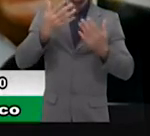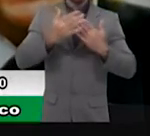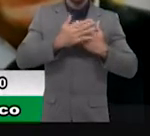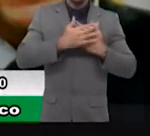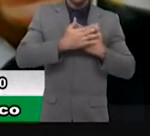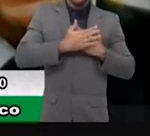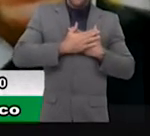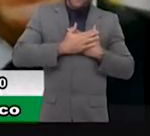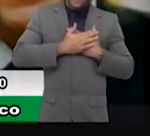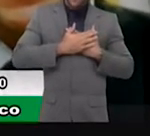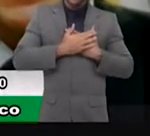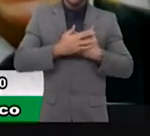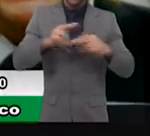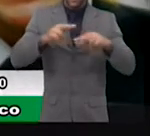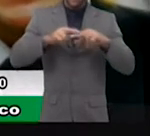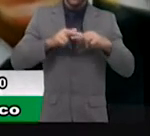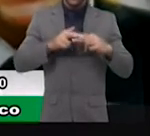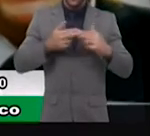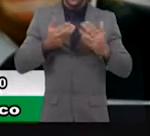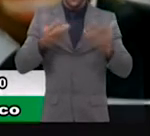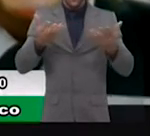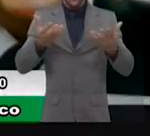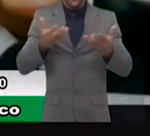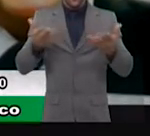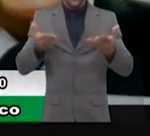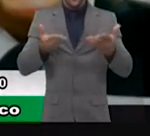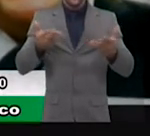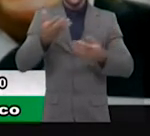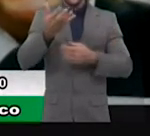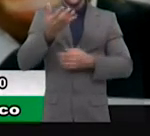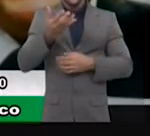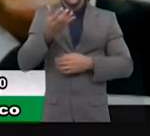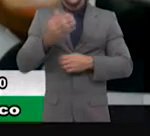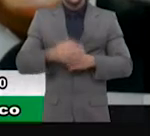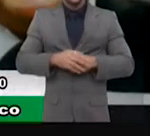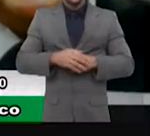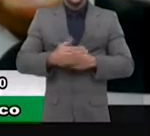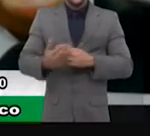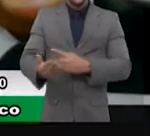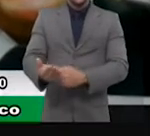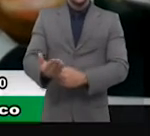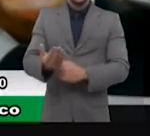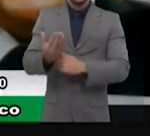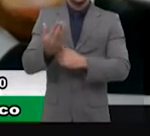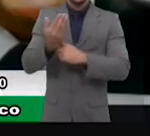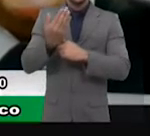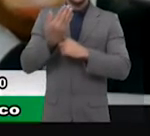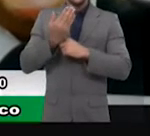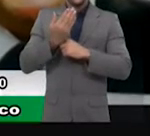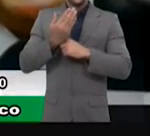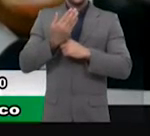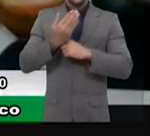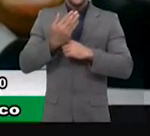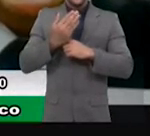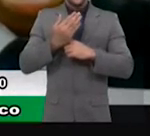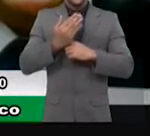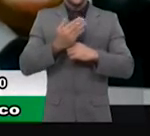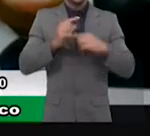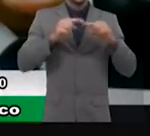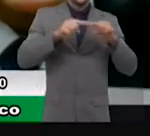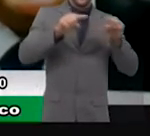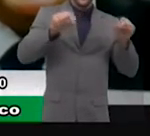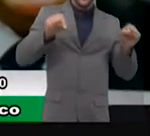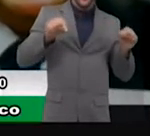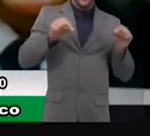eu quero aqui, presidente, que Vossa Excelência nos ajude para que alguma sala